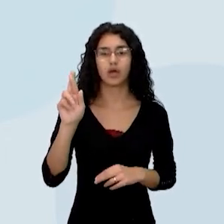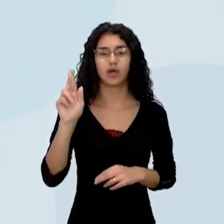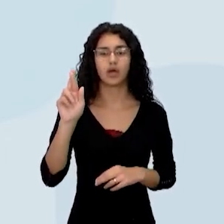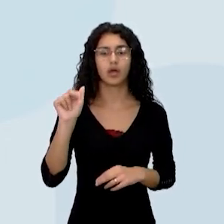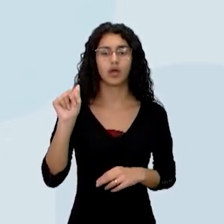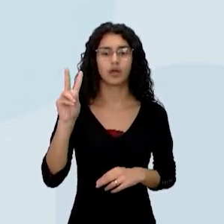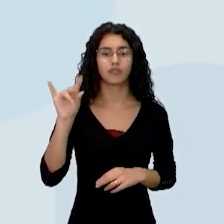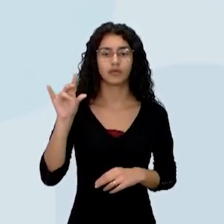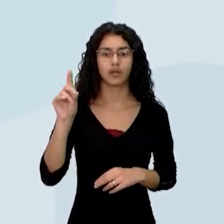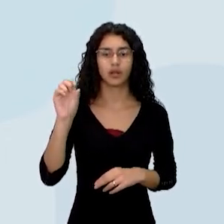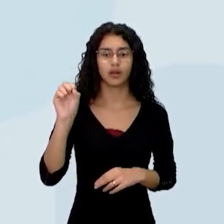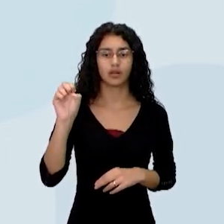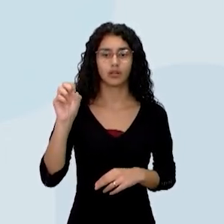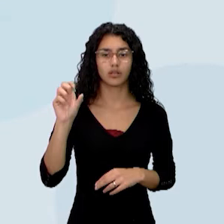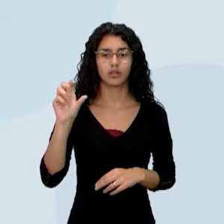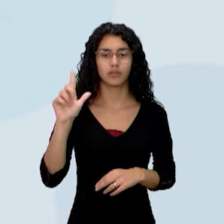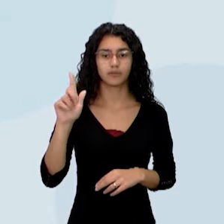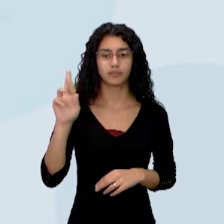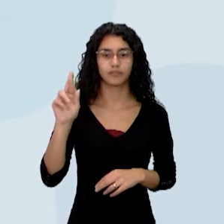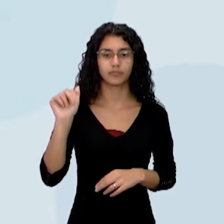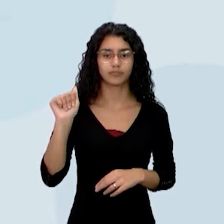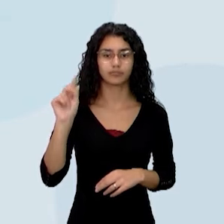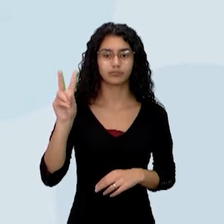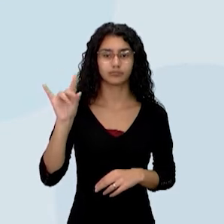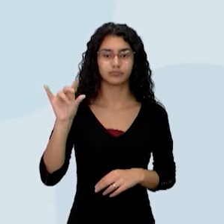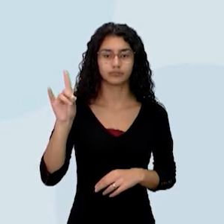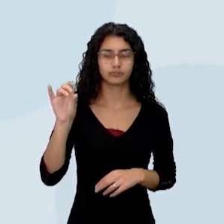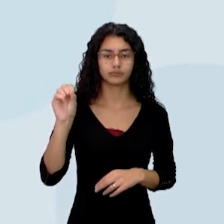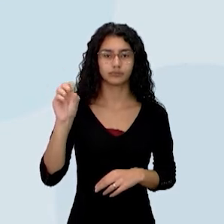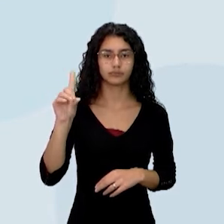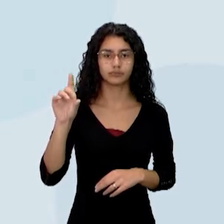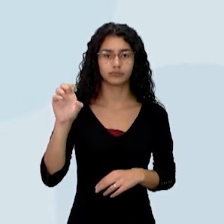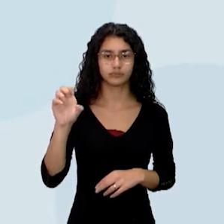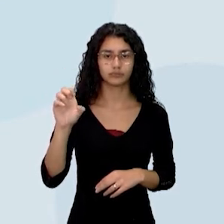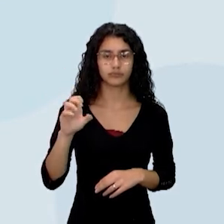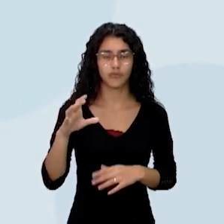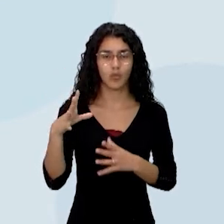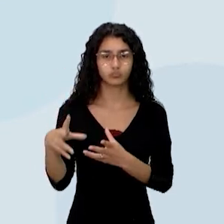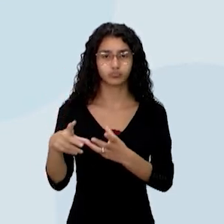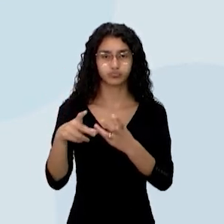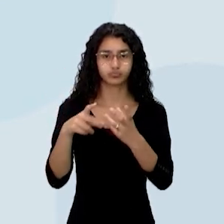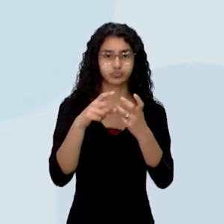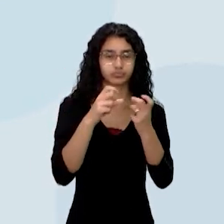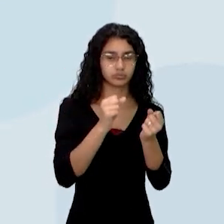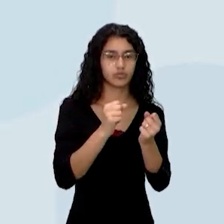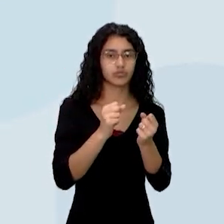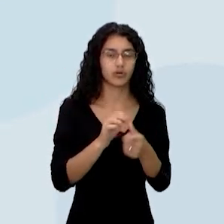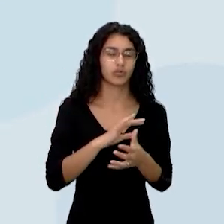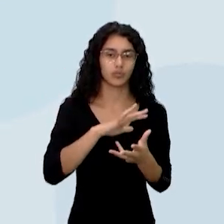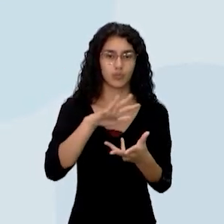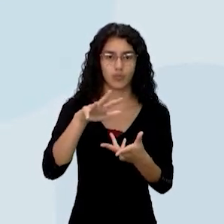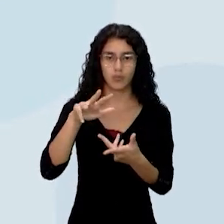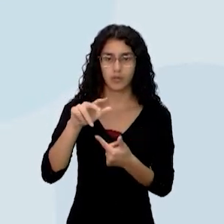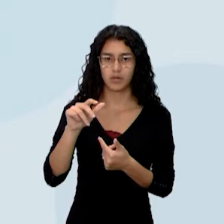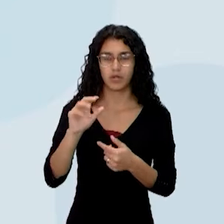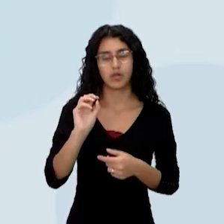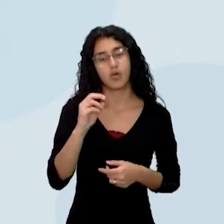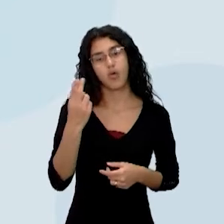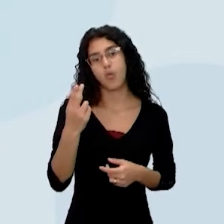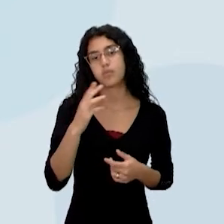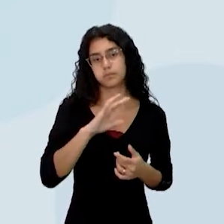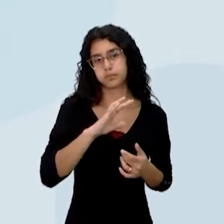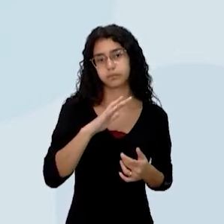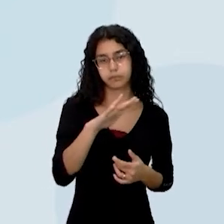peso é uma força, né? É a força que o planeta está te puxando para o centro do planeta ou para o centro da